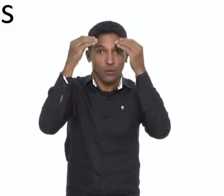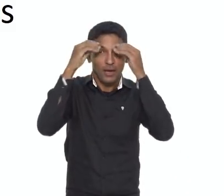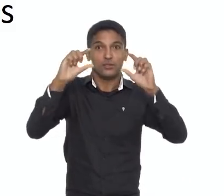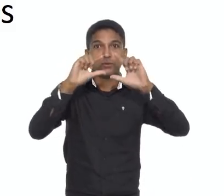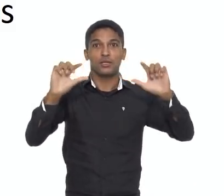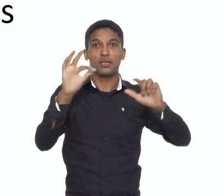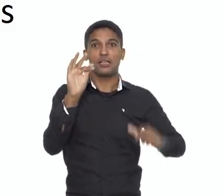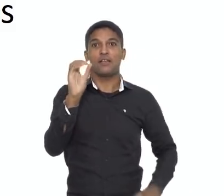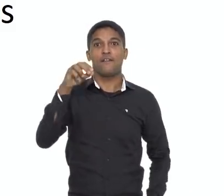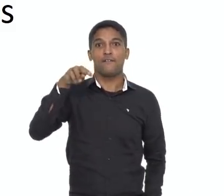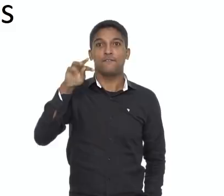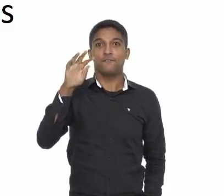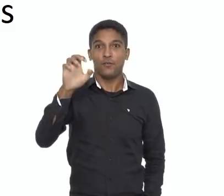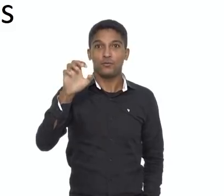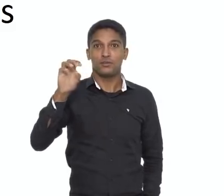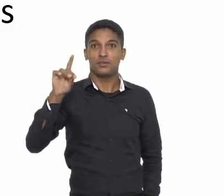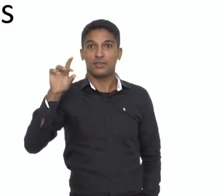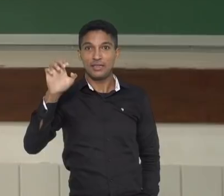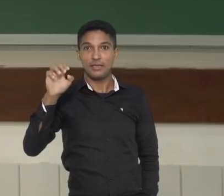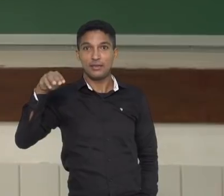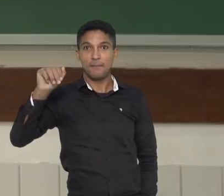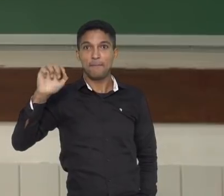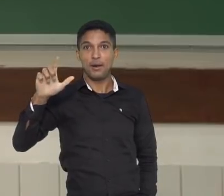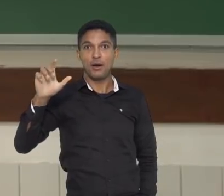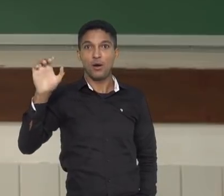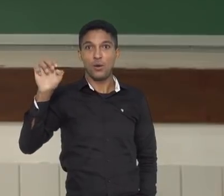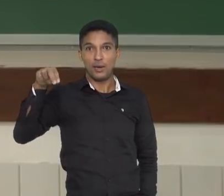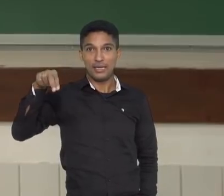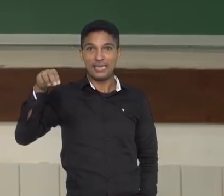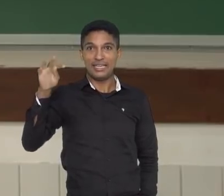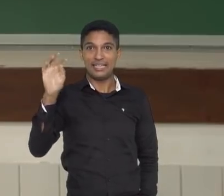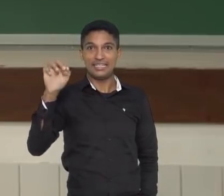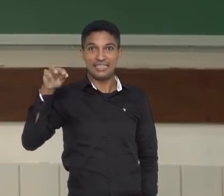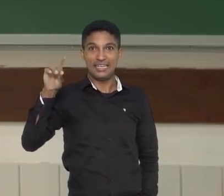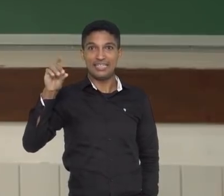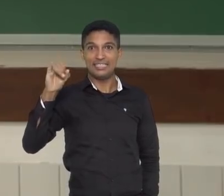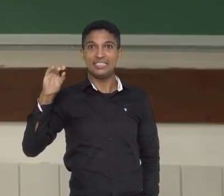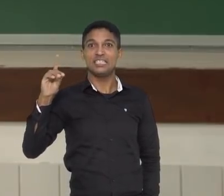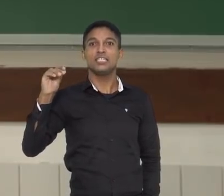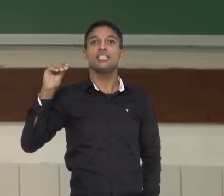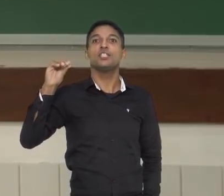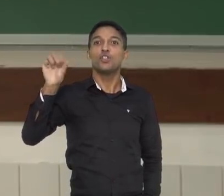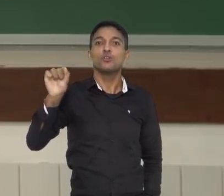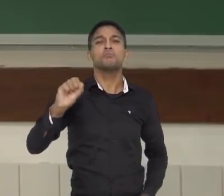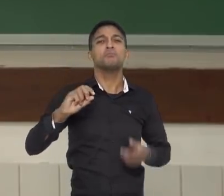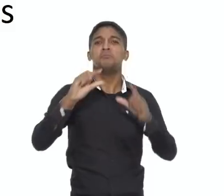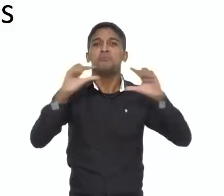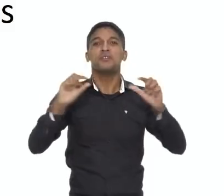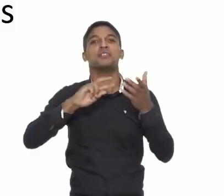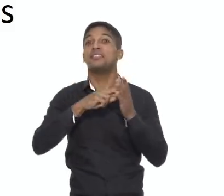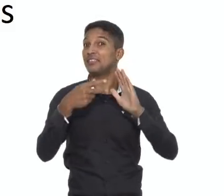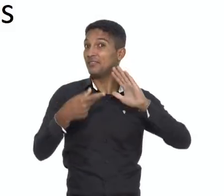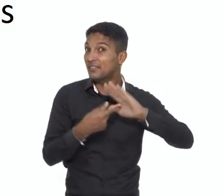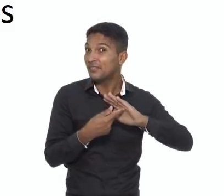de mal-entendidos. O que será que quer dizer? Um tempinho nós já voltamos aqui.